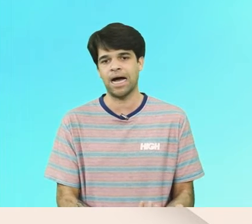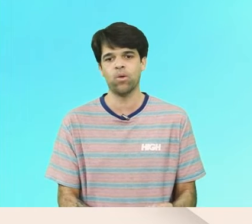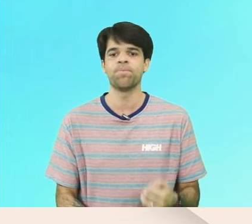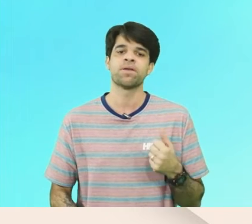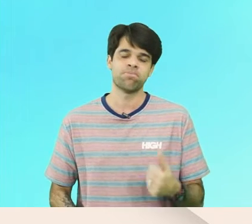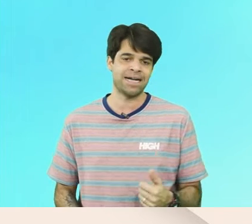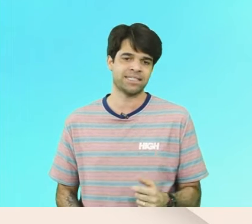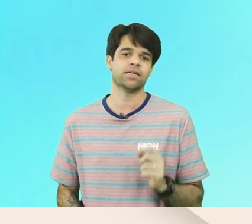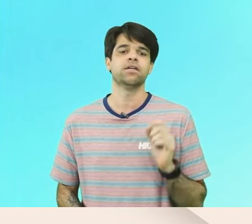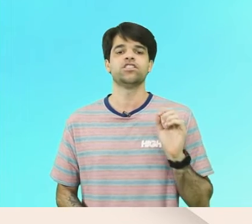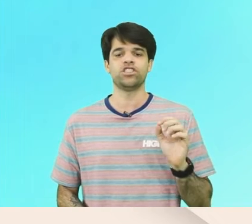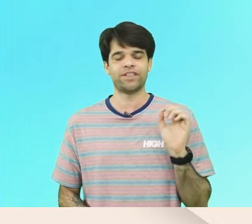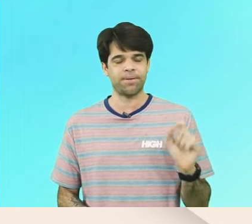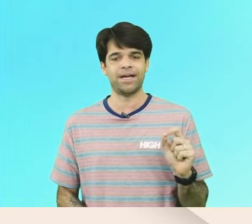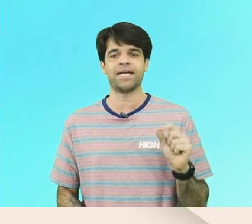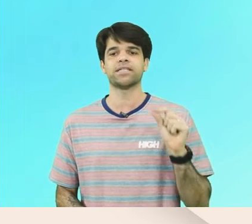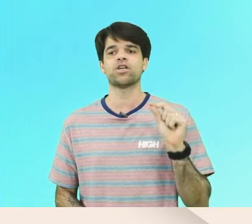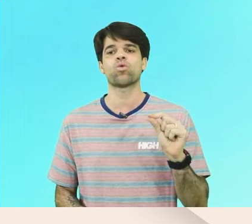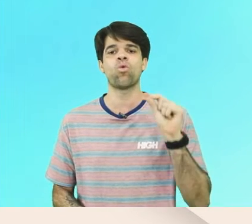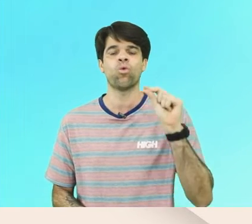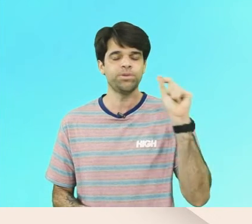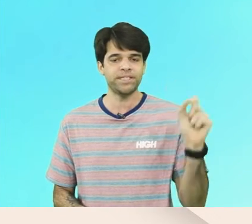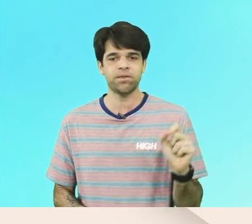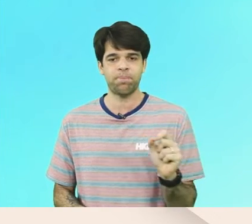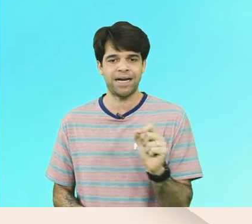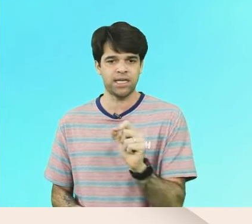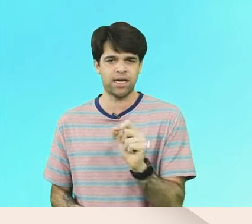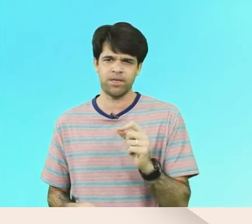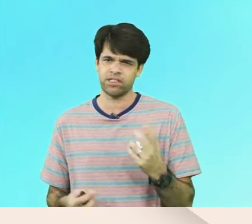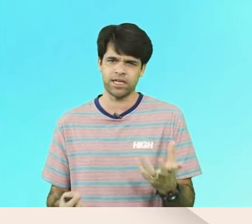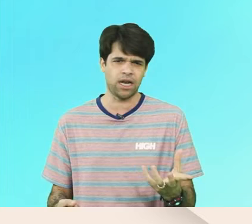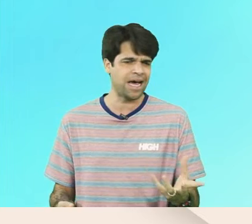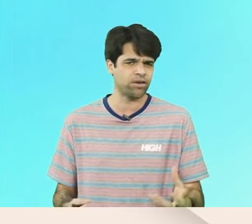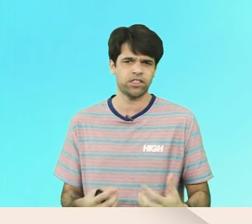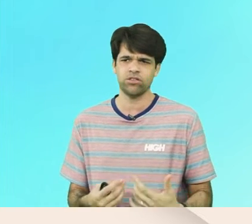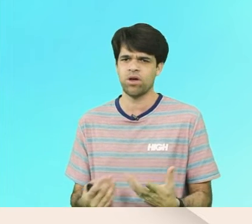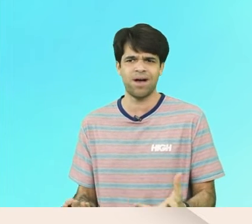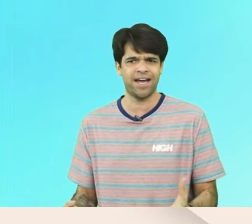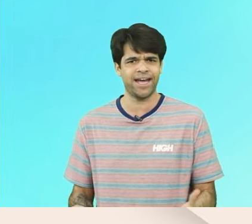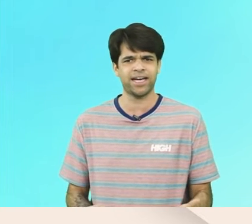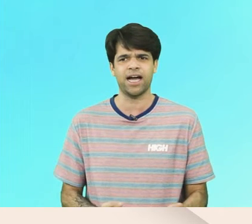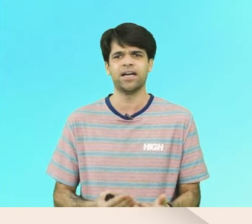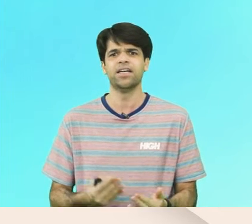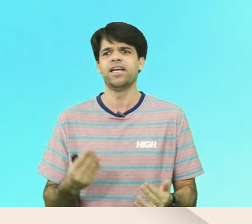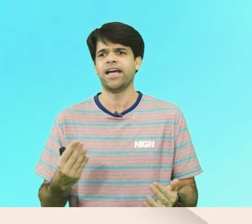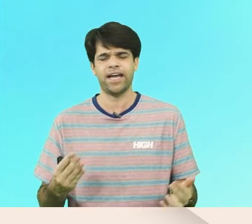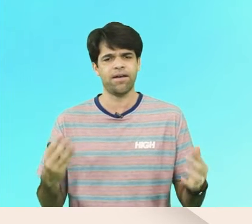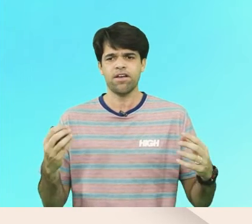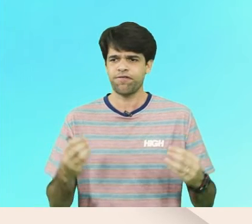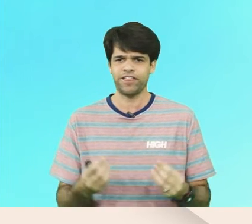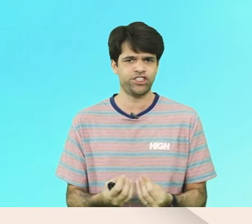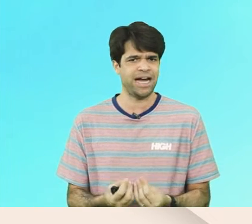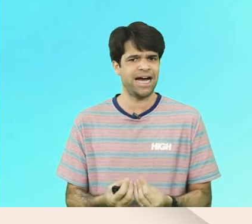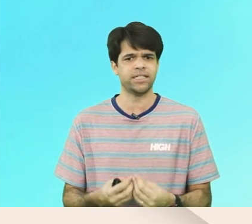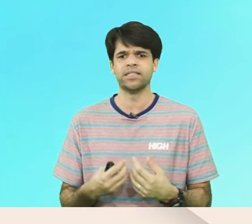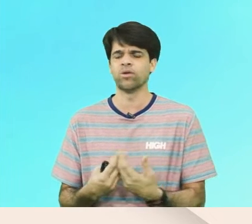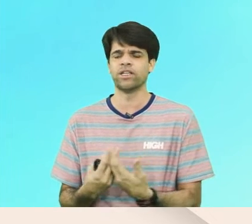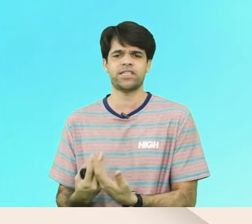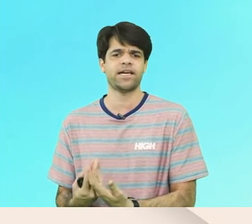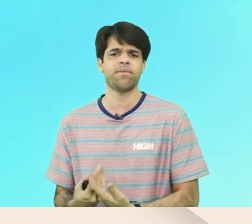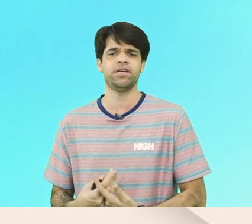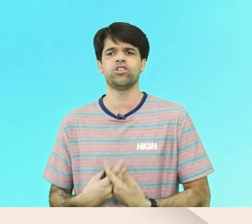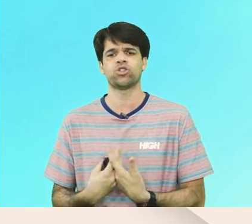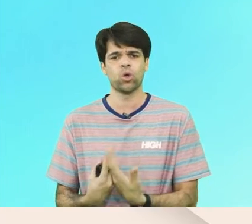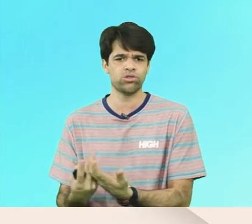num edital? Massa! A gente vai trabalhar aqui com os principais elementos. É claro que não é uma regra fechada,